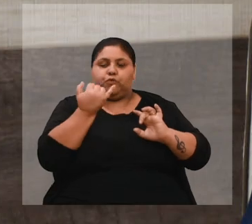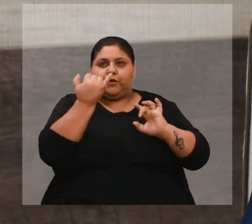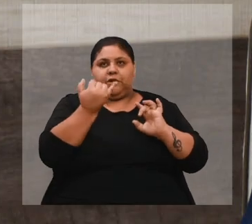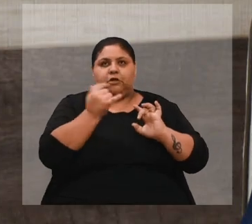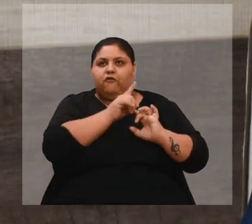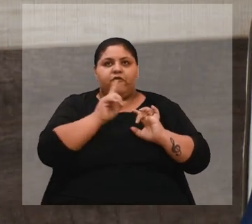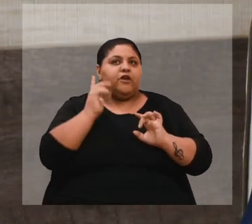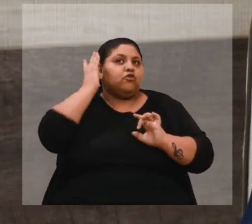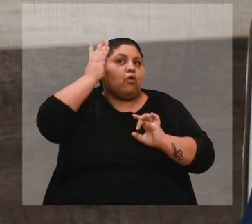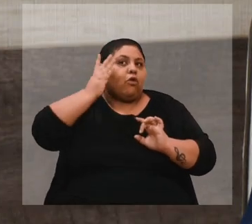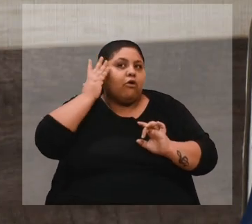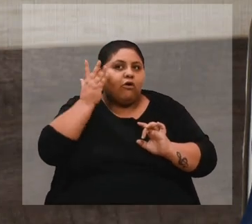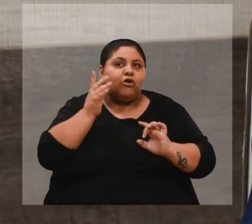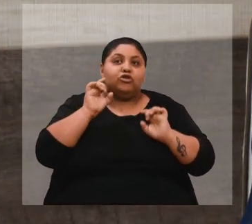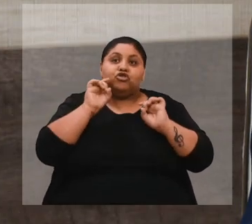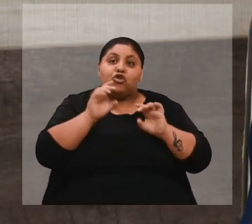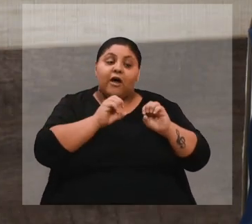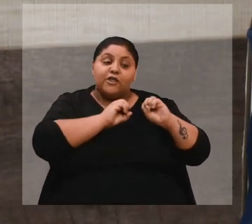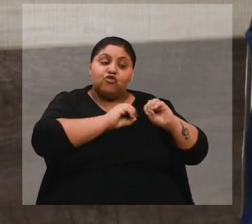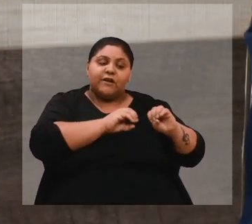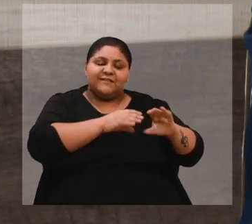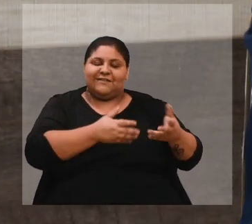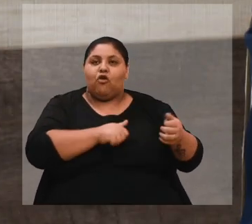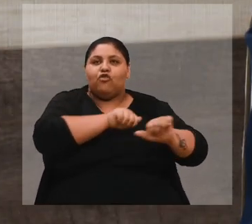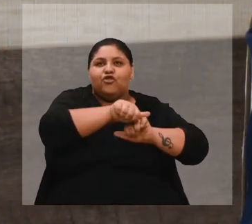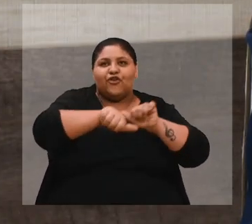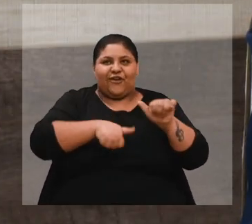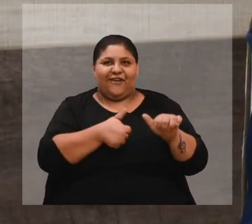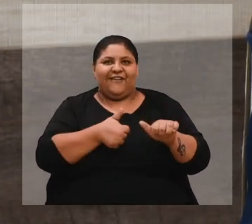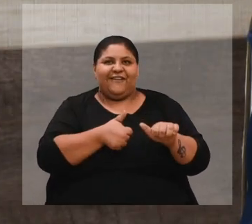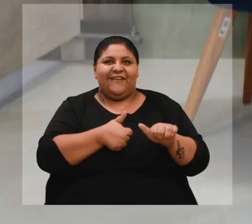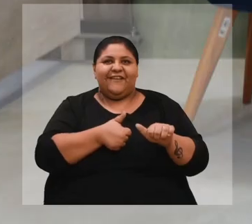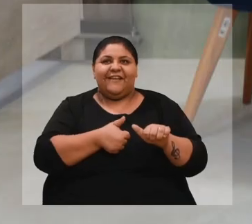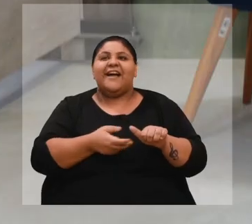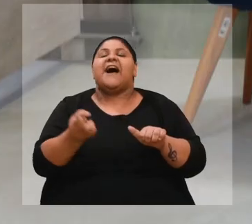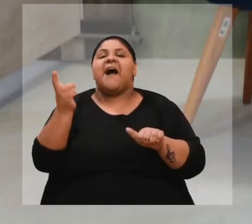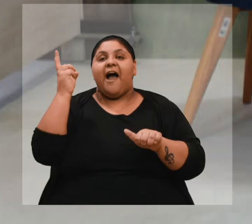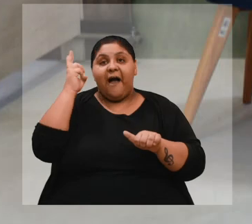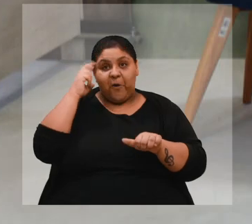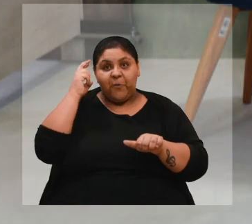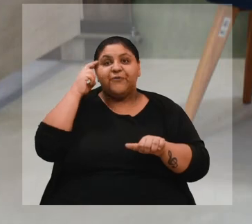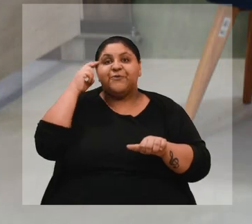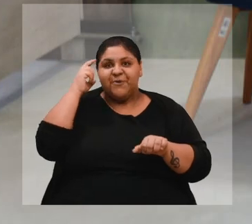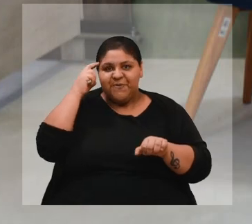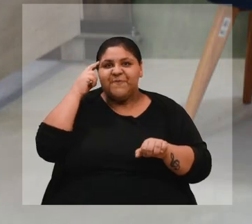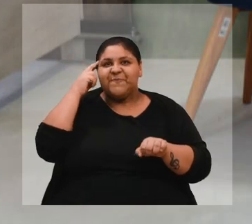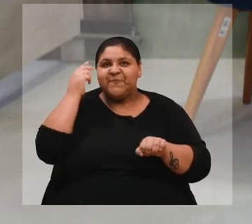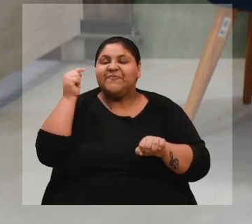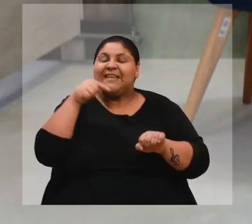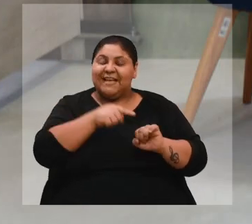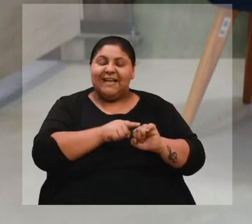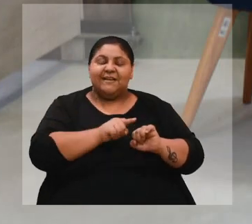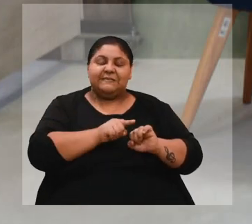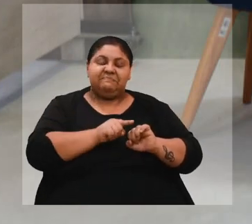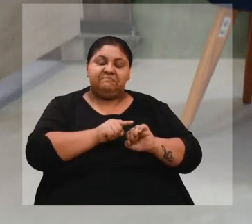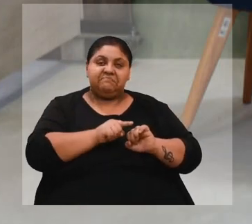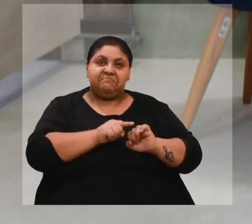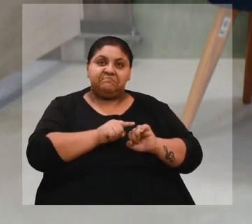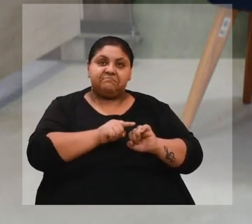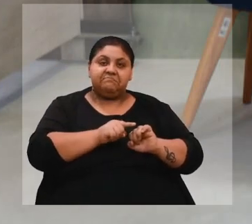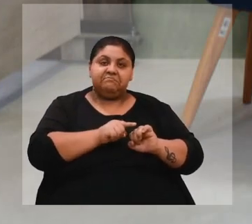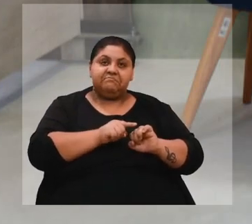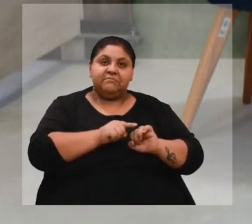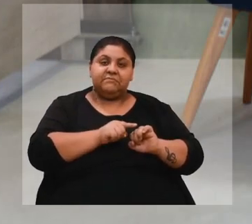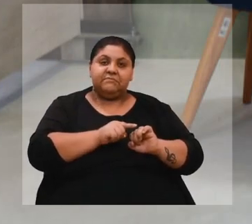curso, um congresso, um seminário, foi através da educação reversa. Aculturou, exatamente. E essa é